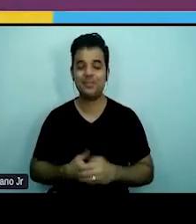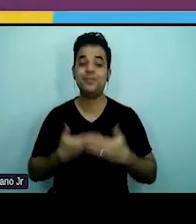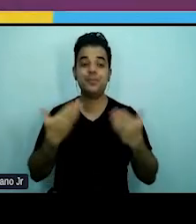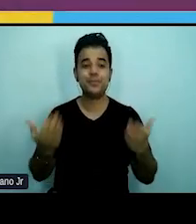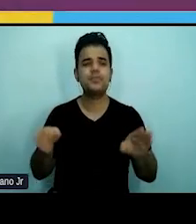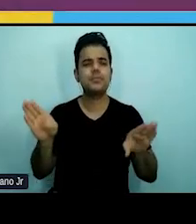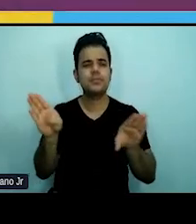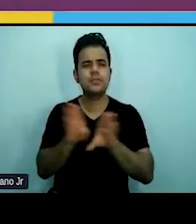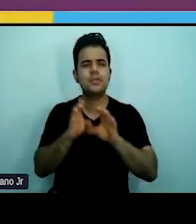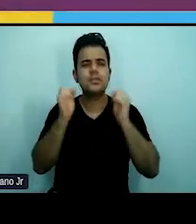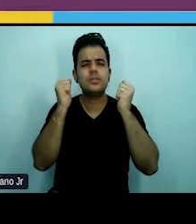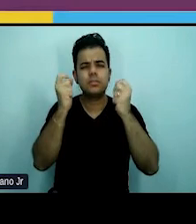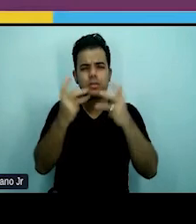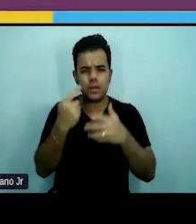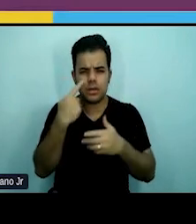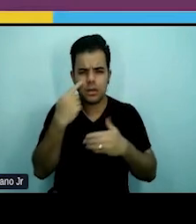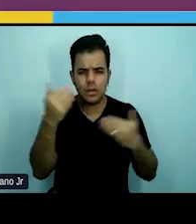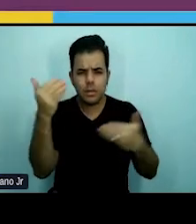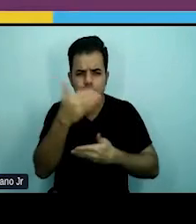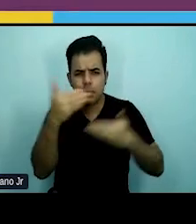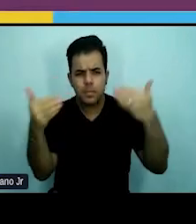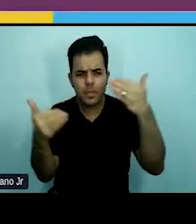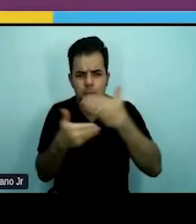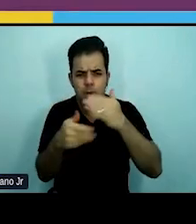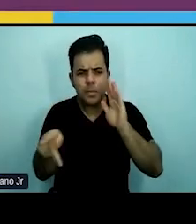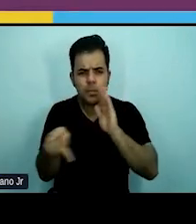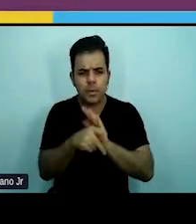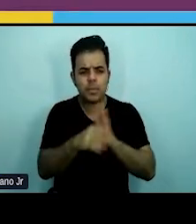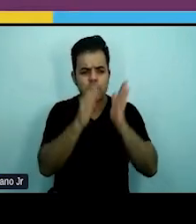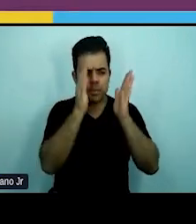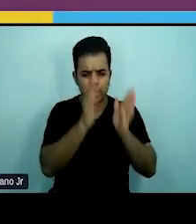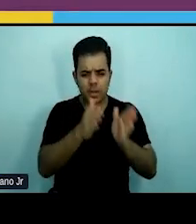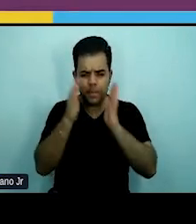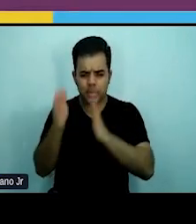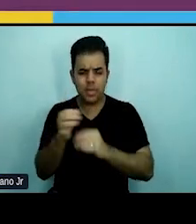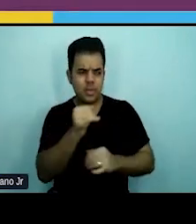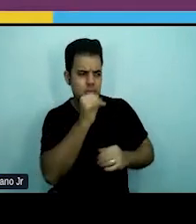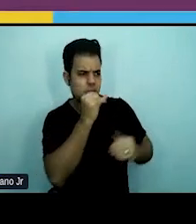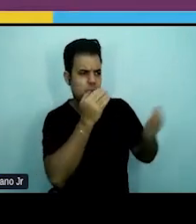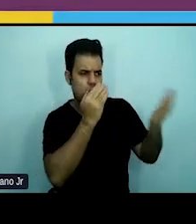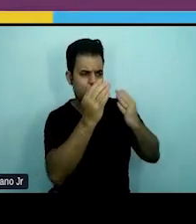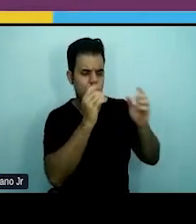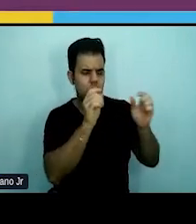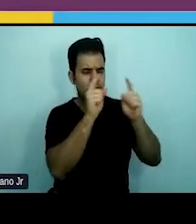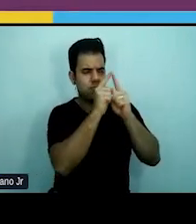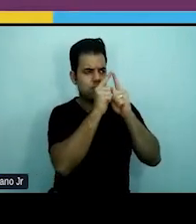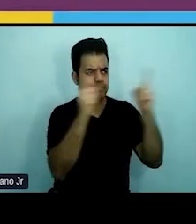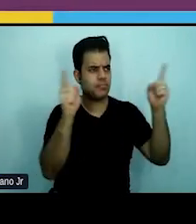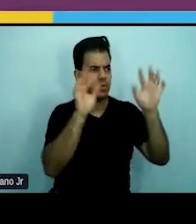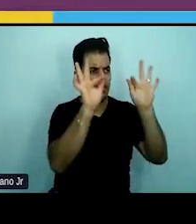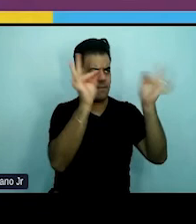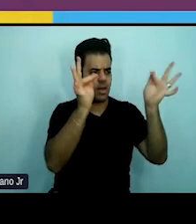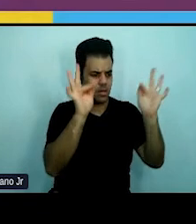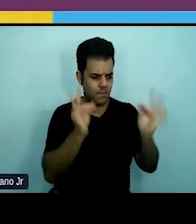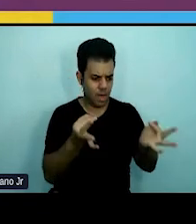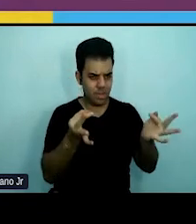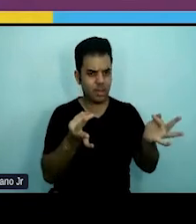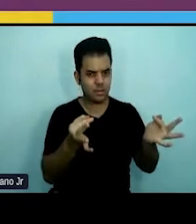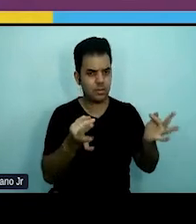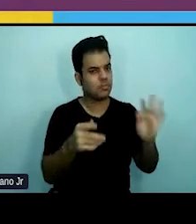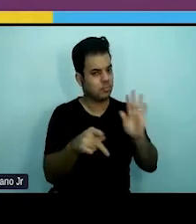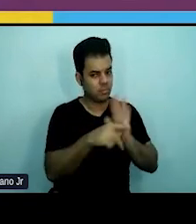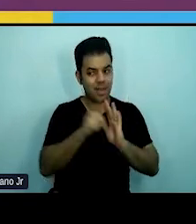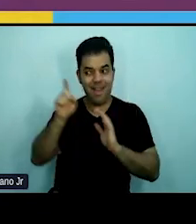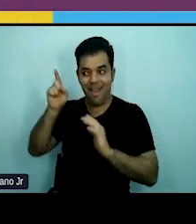O que eu acabei de exibir para vocês, né, esse padrão onde você tem de um lado um exemplo de uma sentença numa língua-fonte e do outro lado você tem